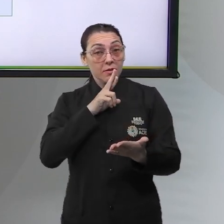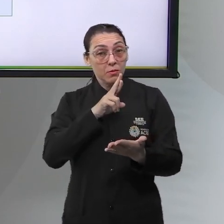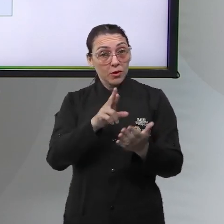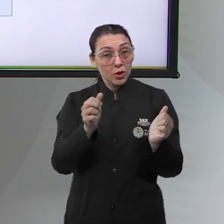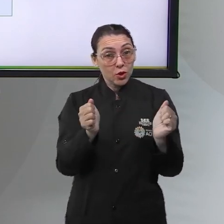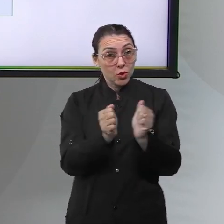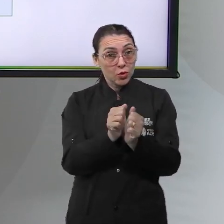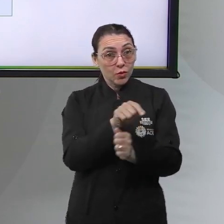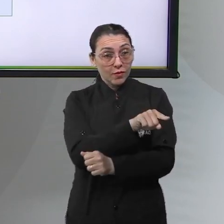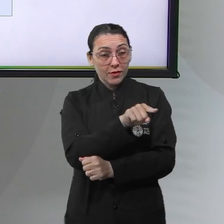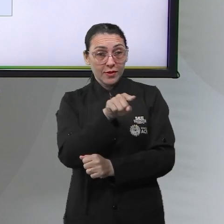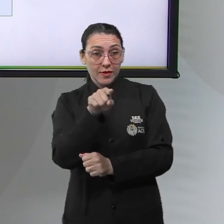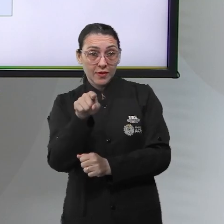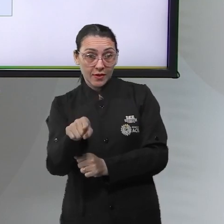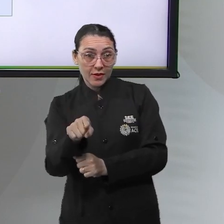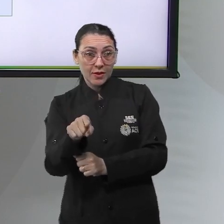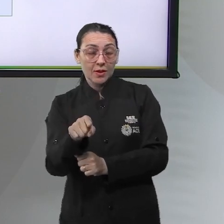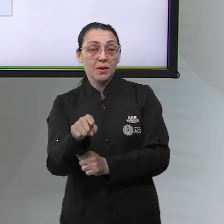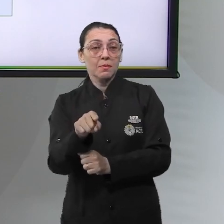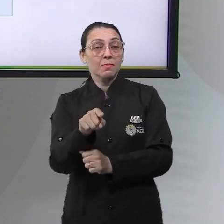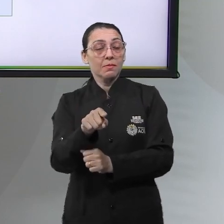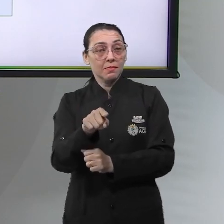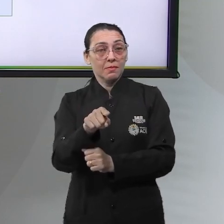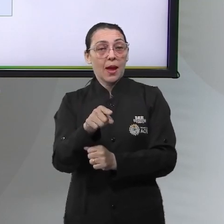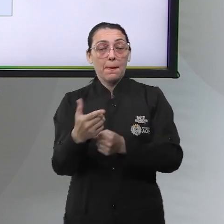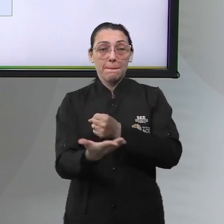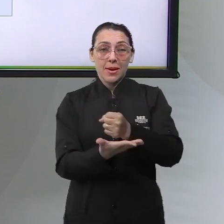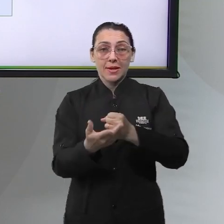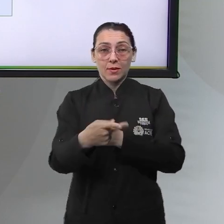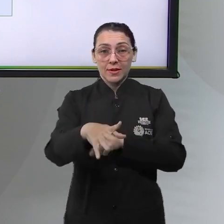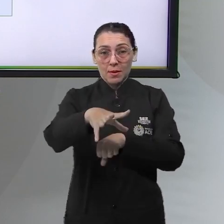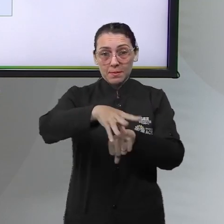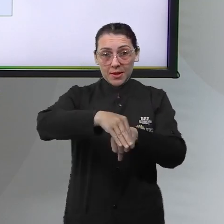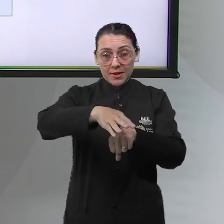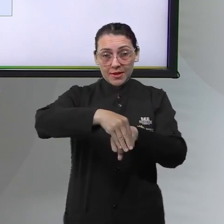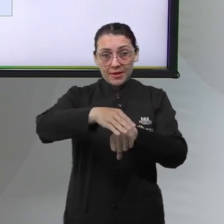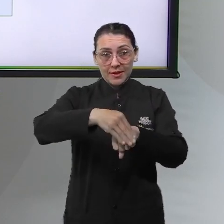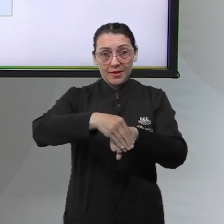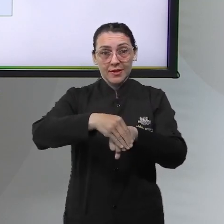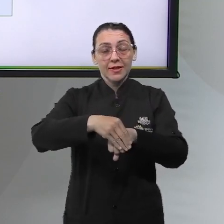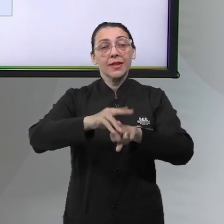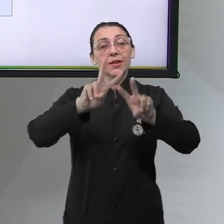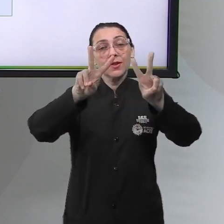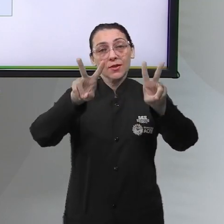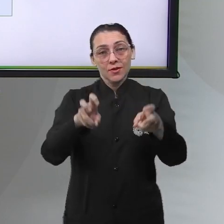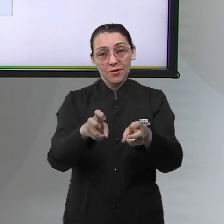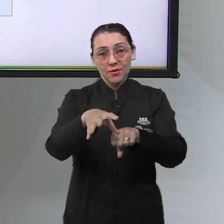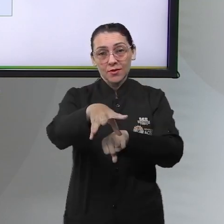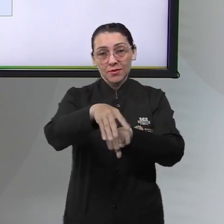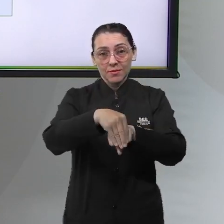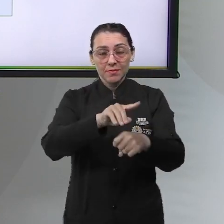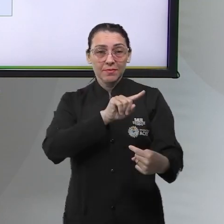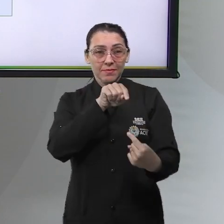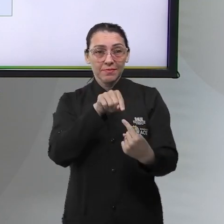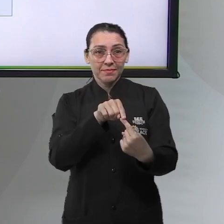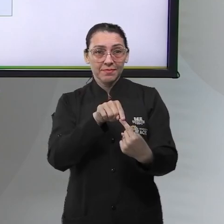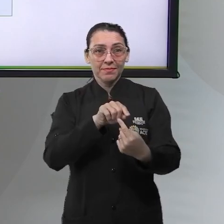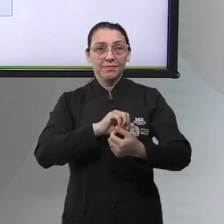resolver junto com vocês e para consolidar o seu aprendizado a respeito deste objeto de